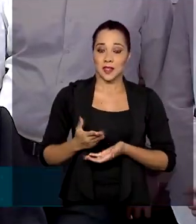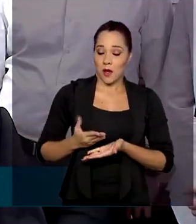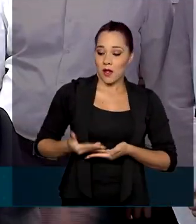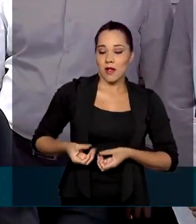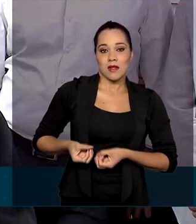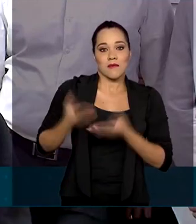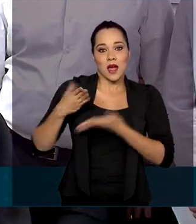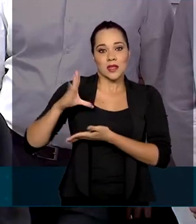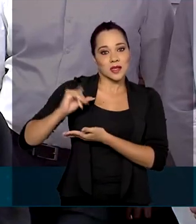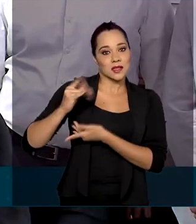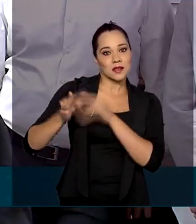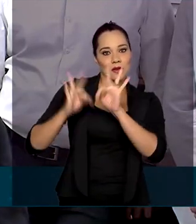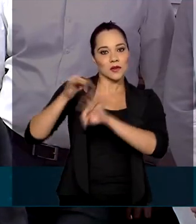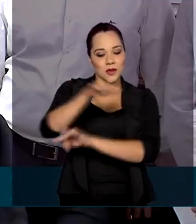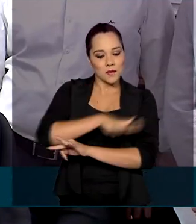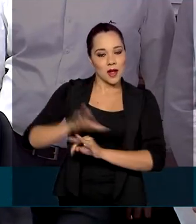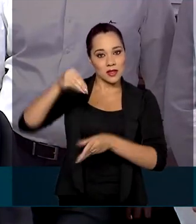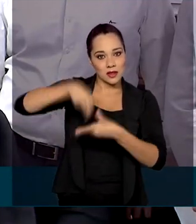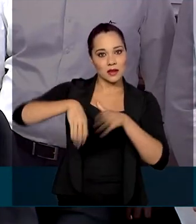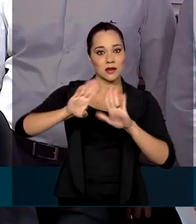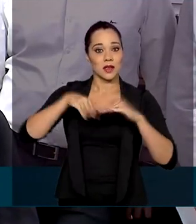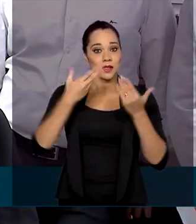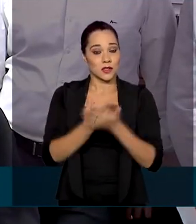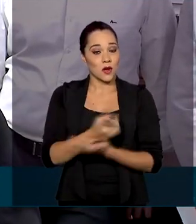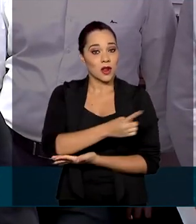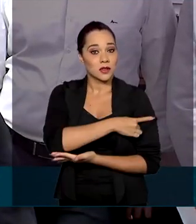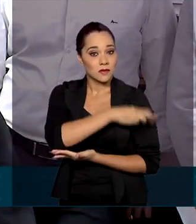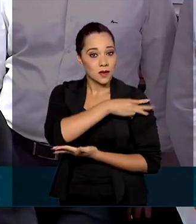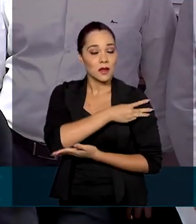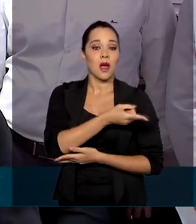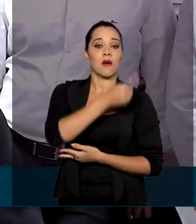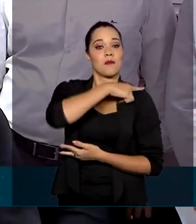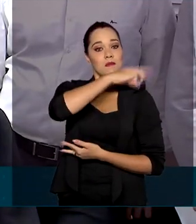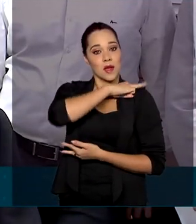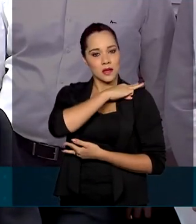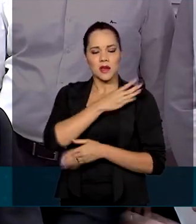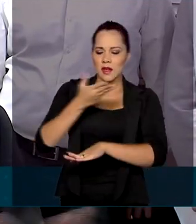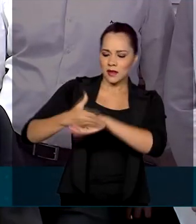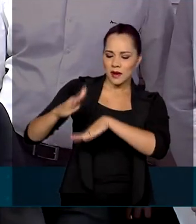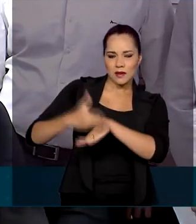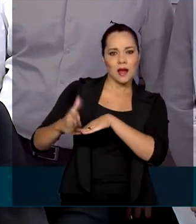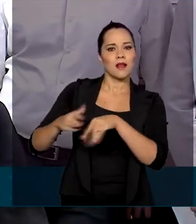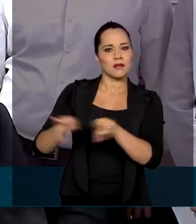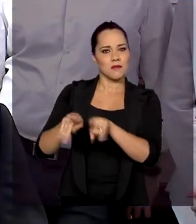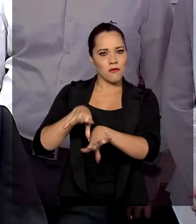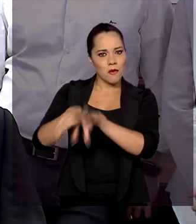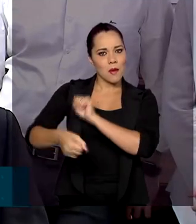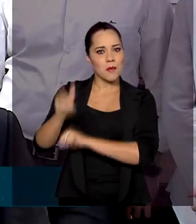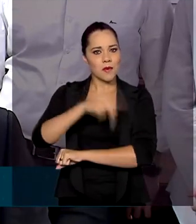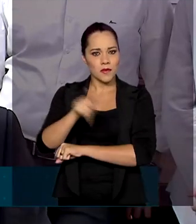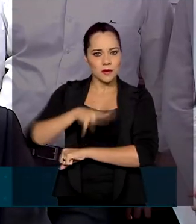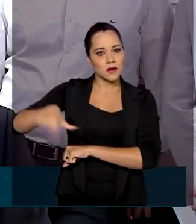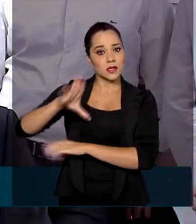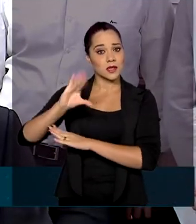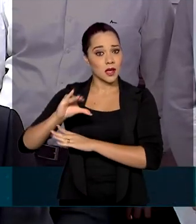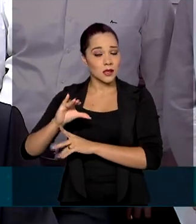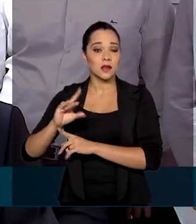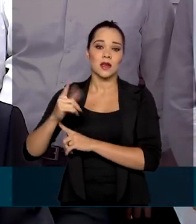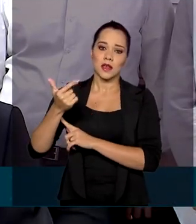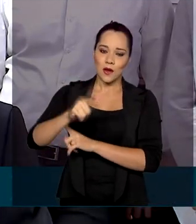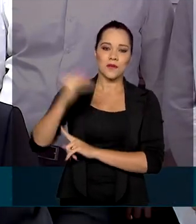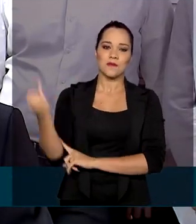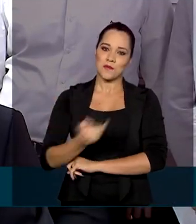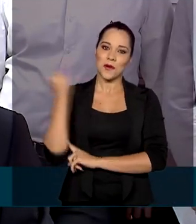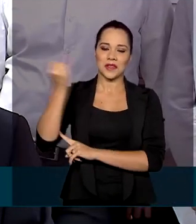para as escolas de ensino fundamental e médio, treinar ou formar professores de ciências, que também é outra coisa importante,